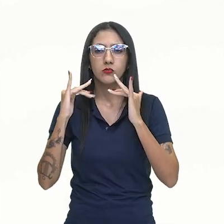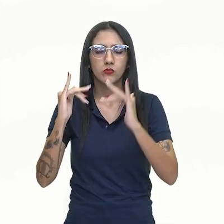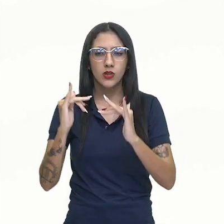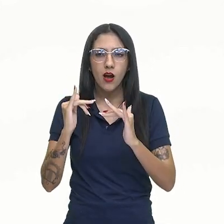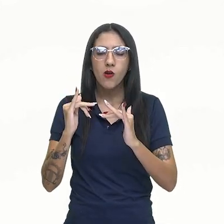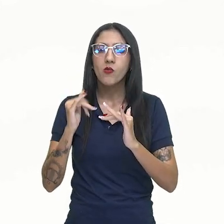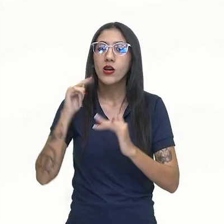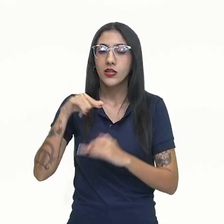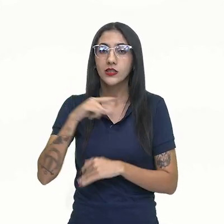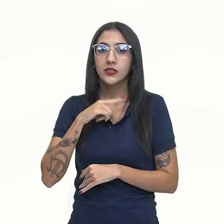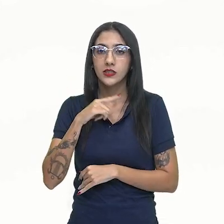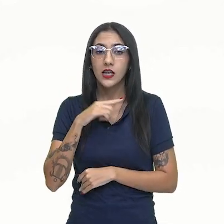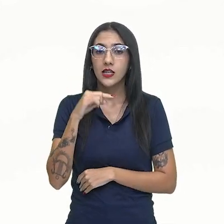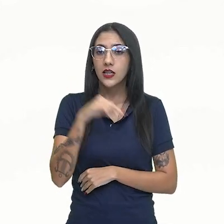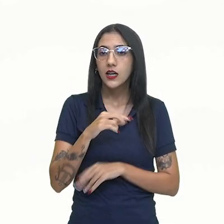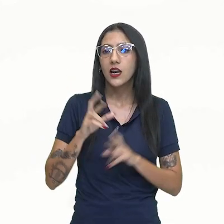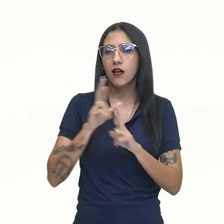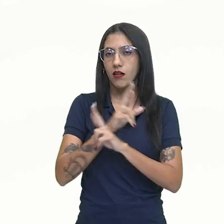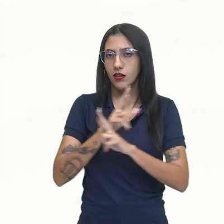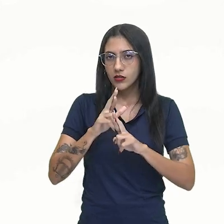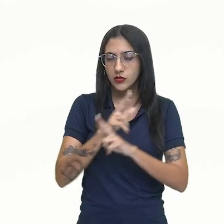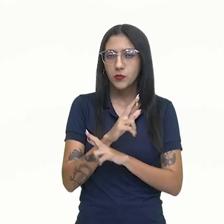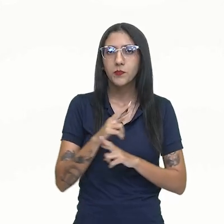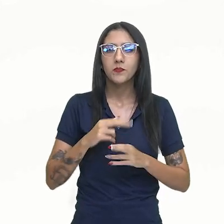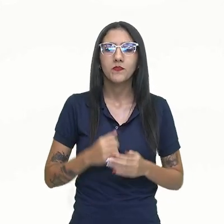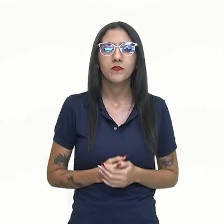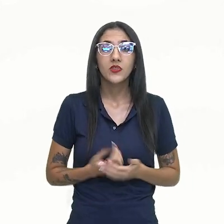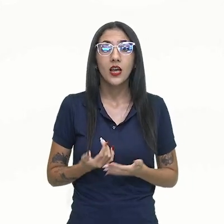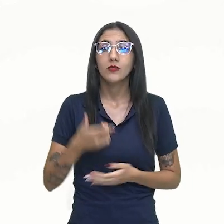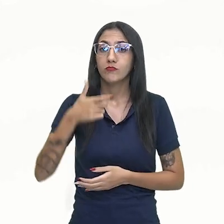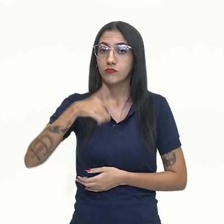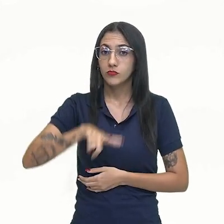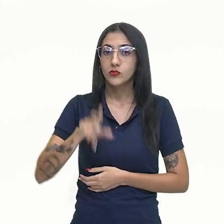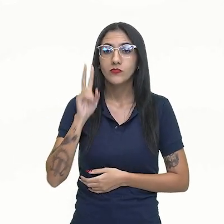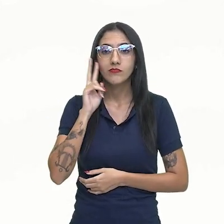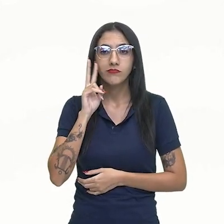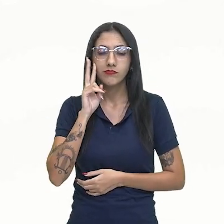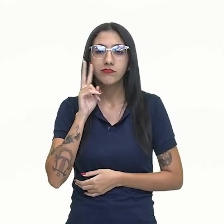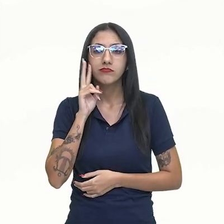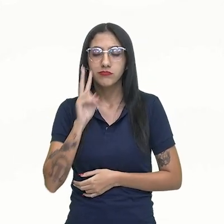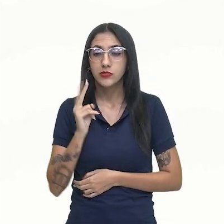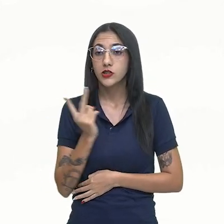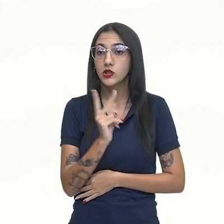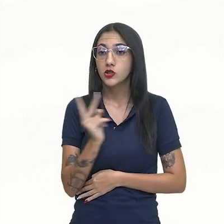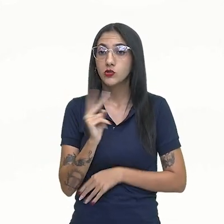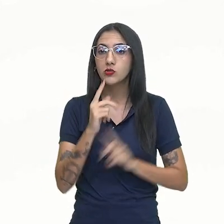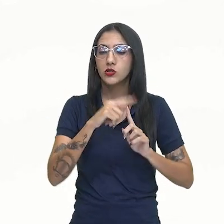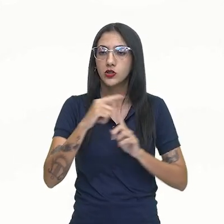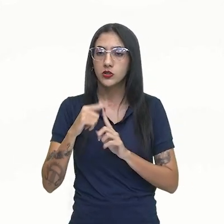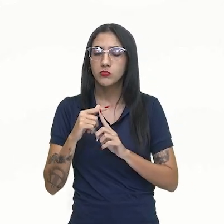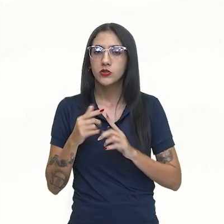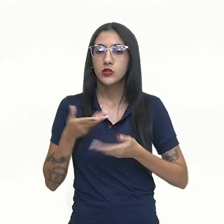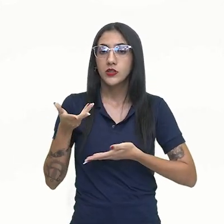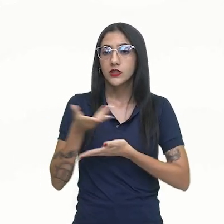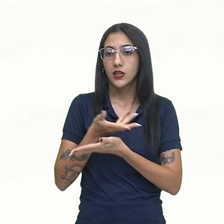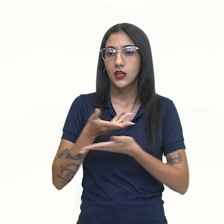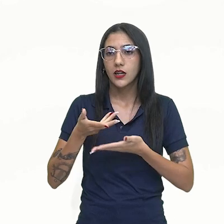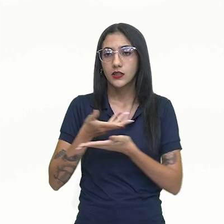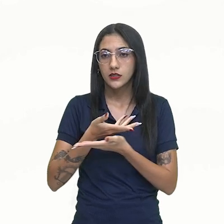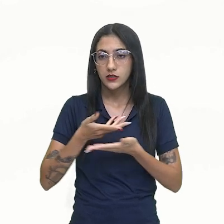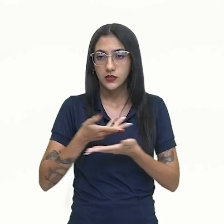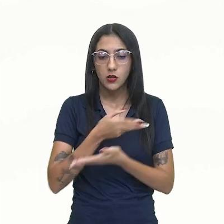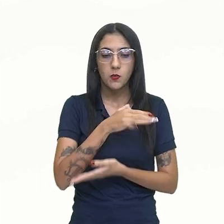presentes nessas interações. E aqui repetindo, ó, entre os componentes bióticos e os